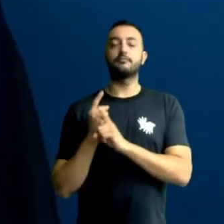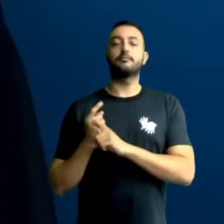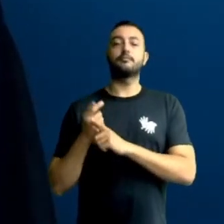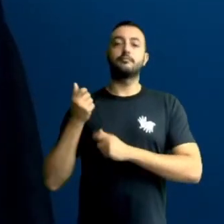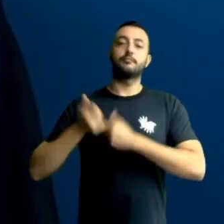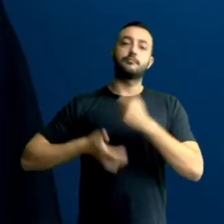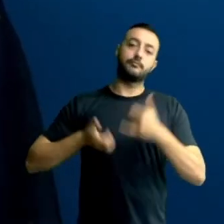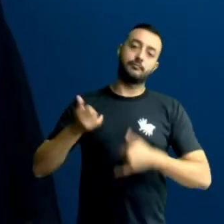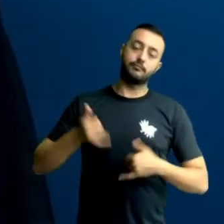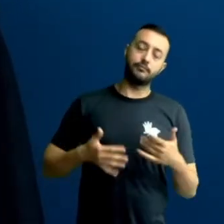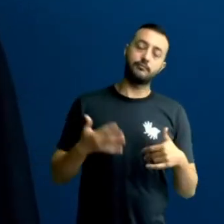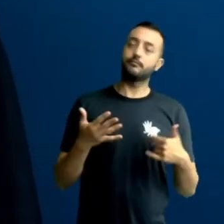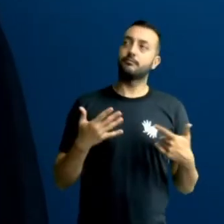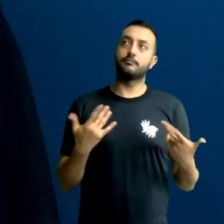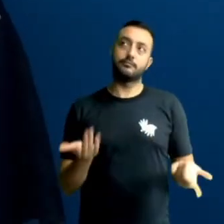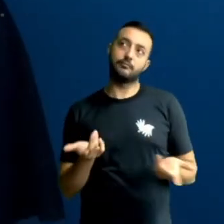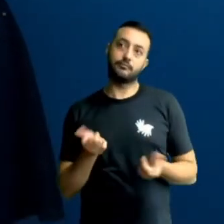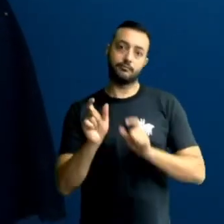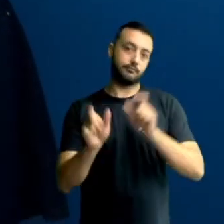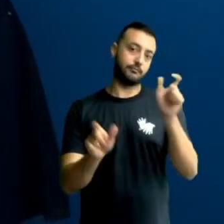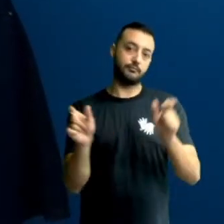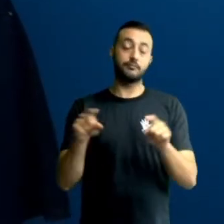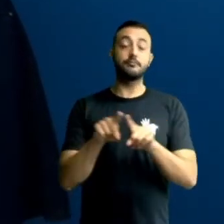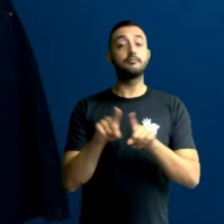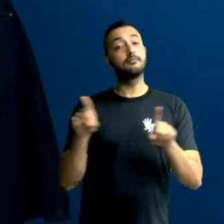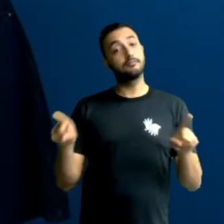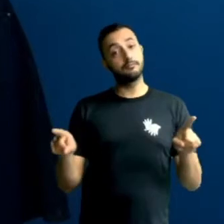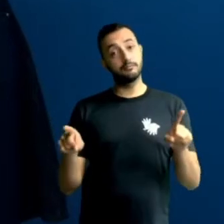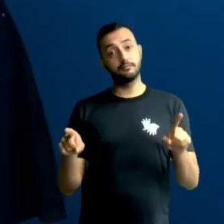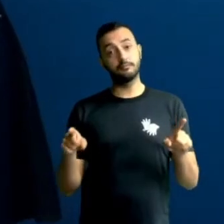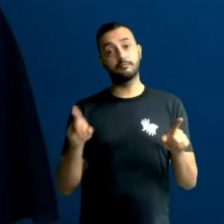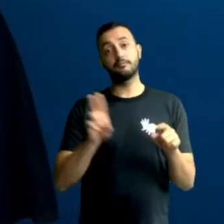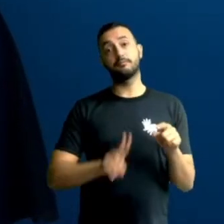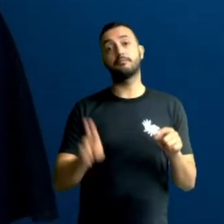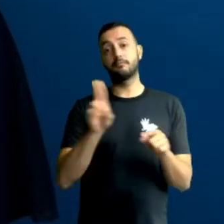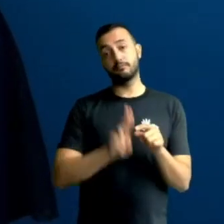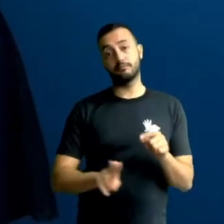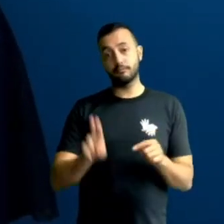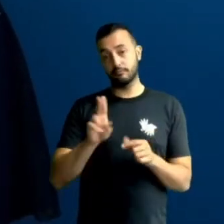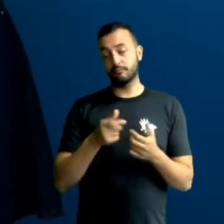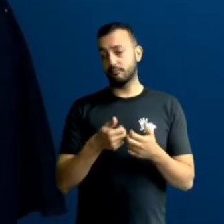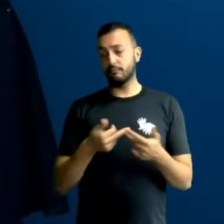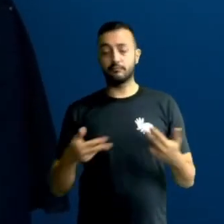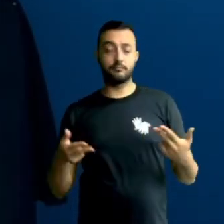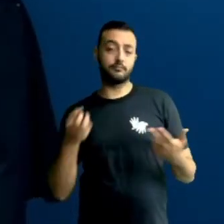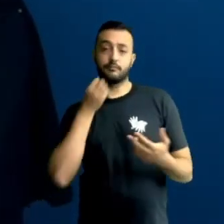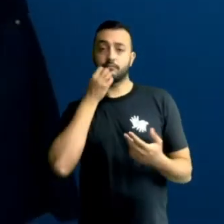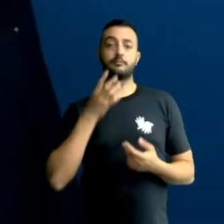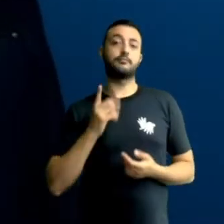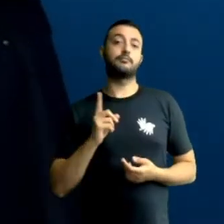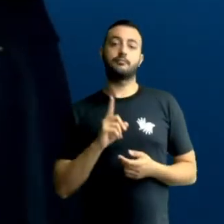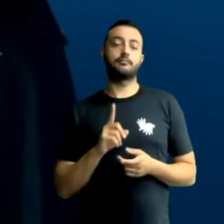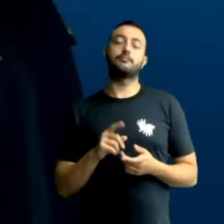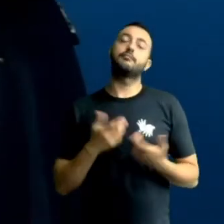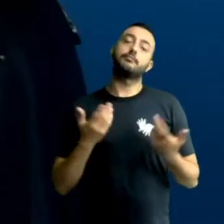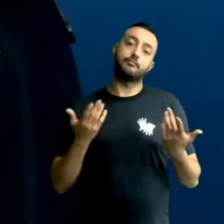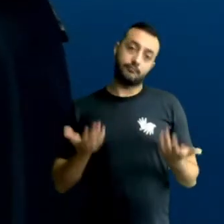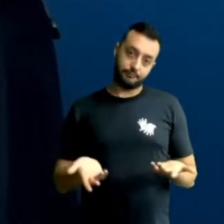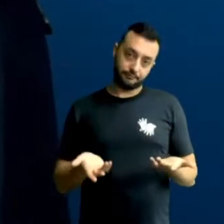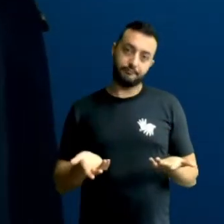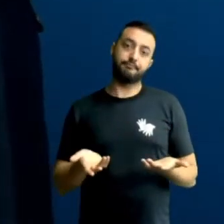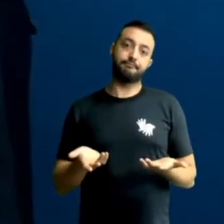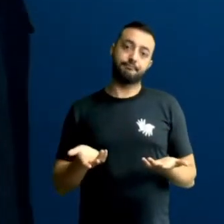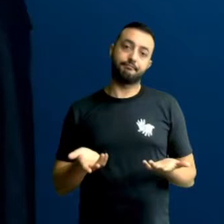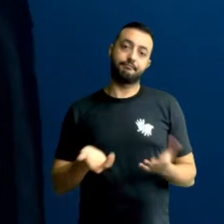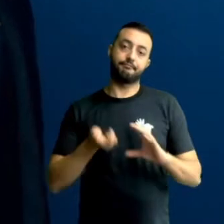descrever ali algum ser, mas utilizando aí coisas também não tão boas. Por isso,